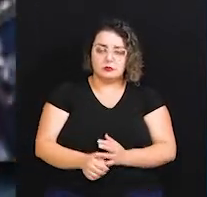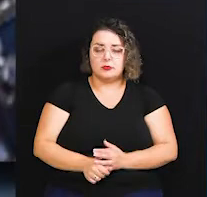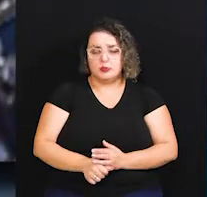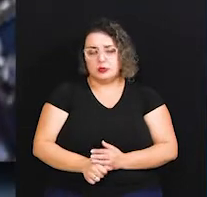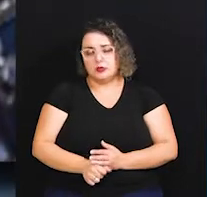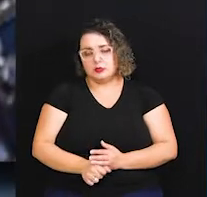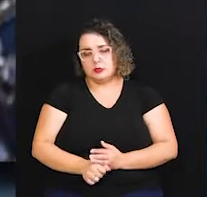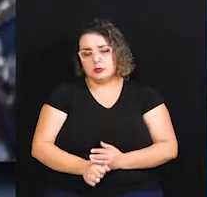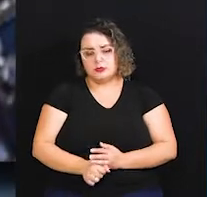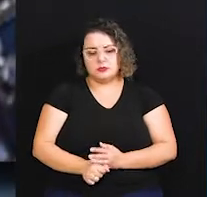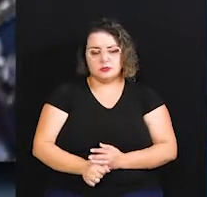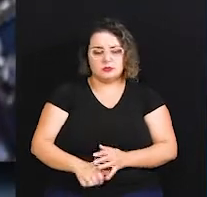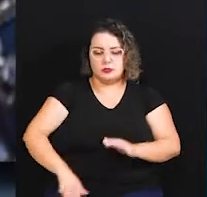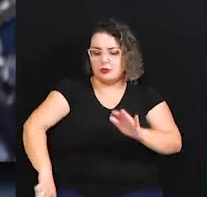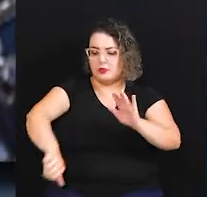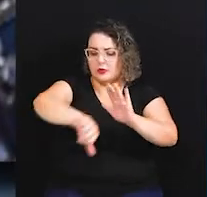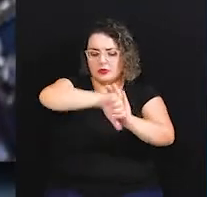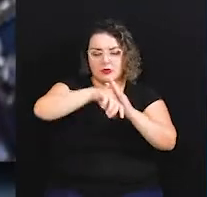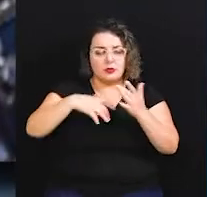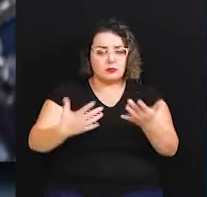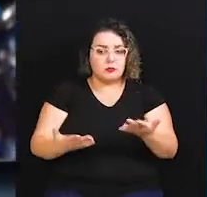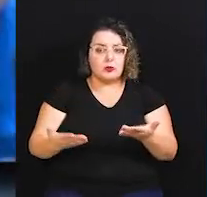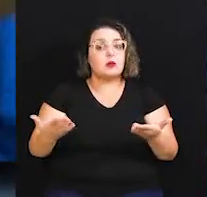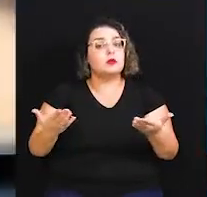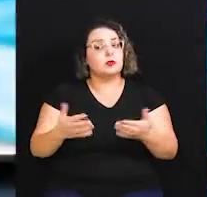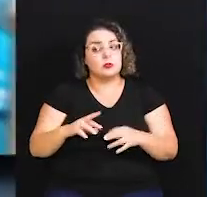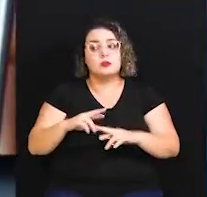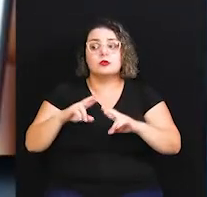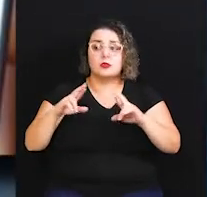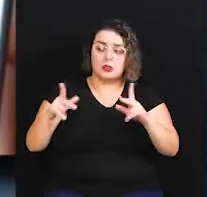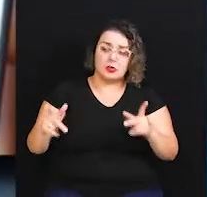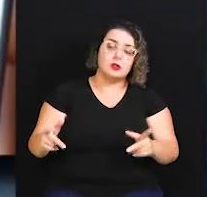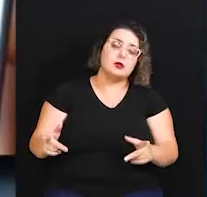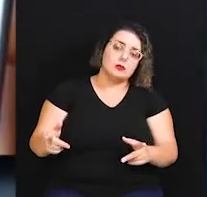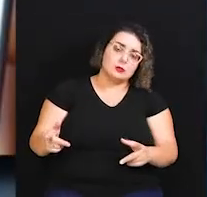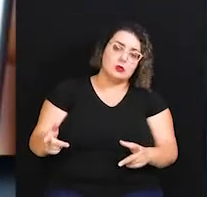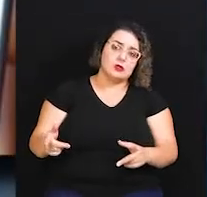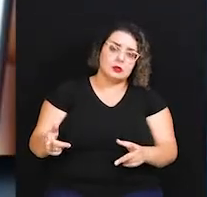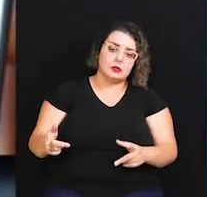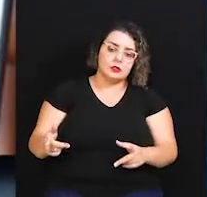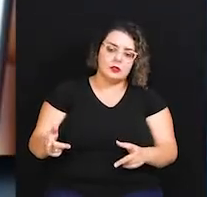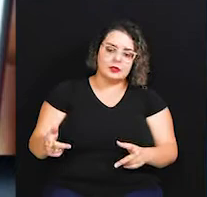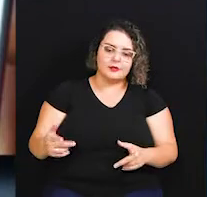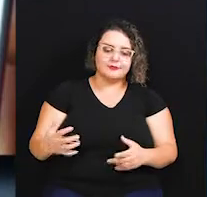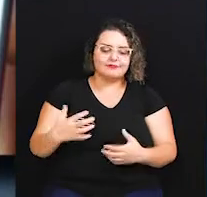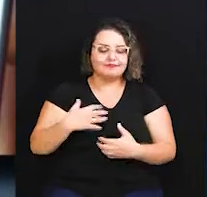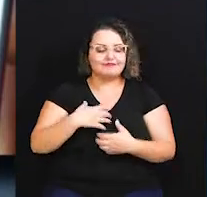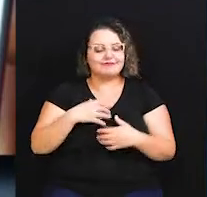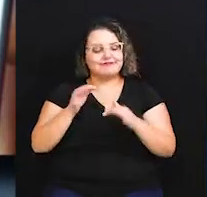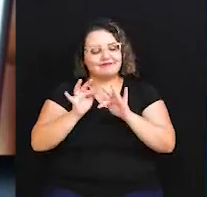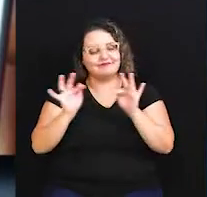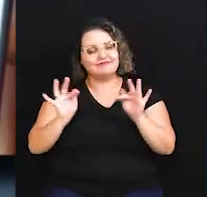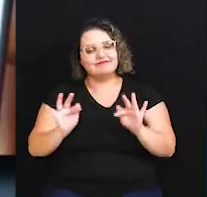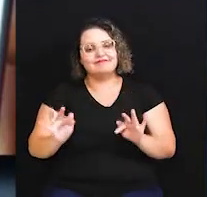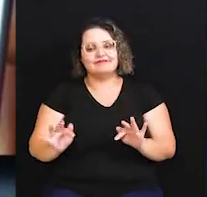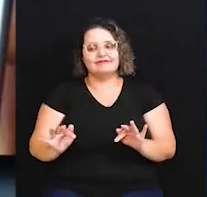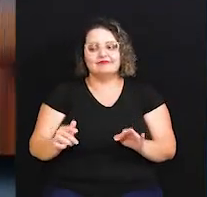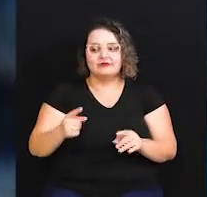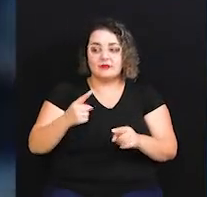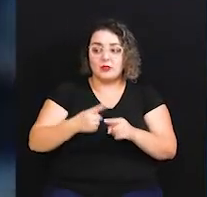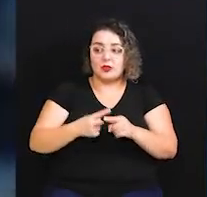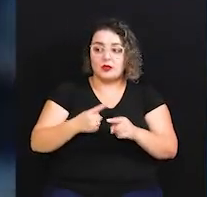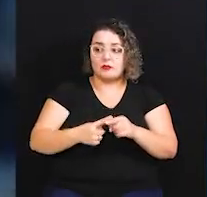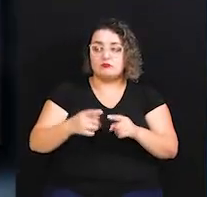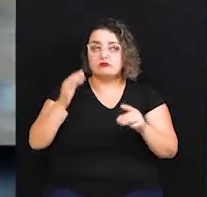né, do crime. E hoje o cenário é bem diferente. Então, isso me deixa muito feliz,